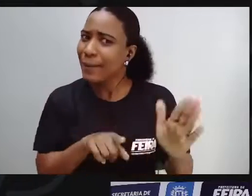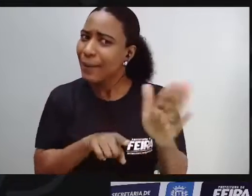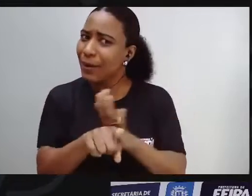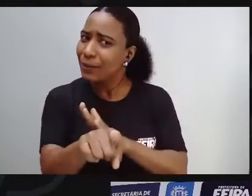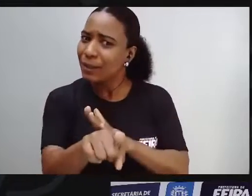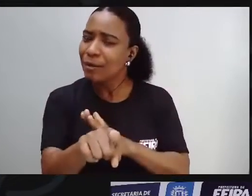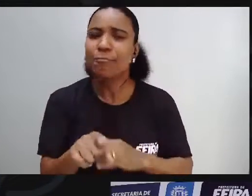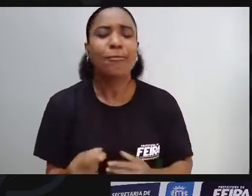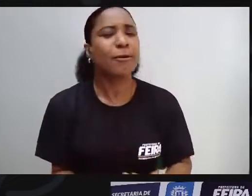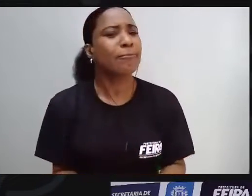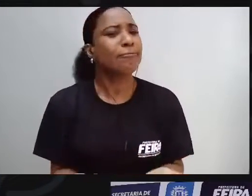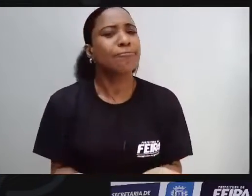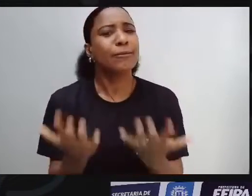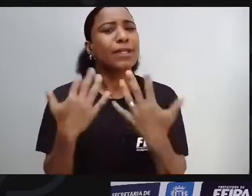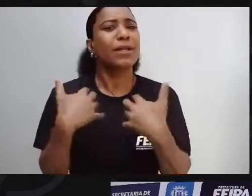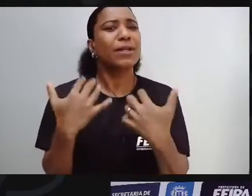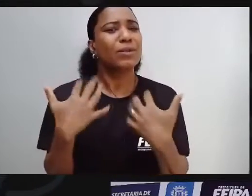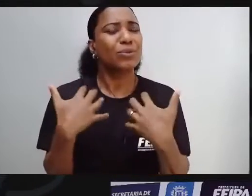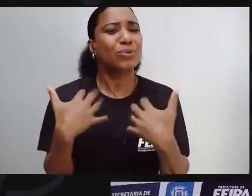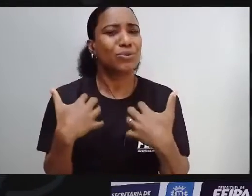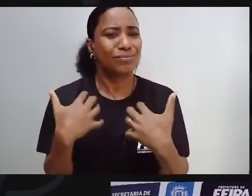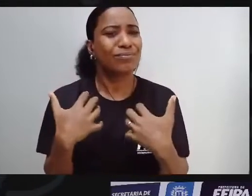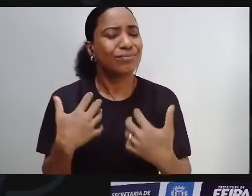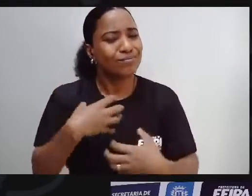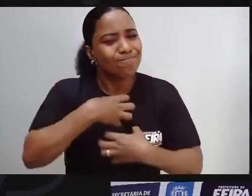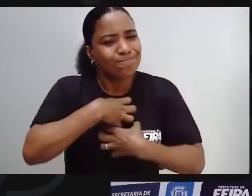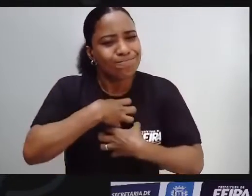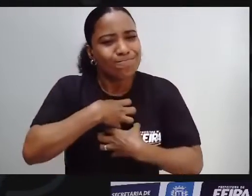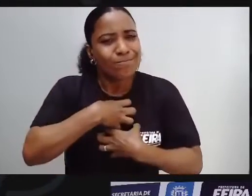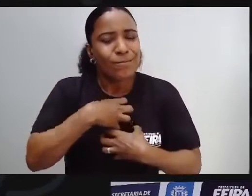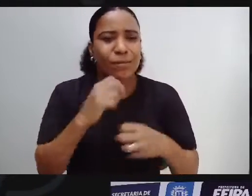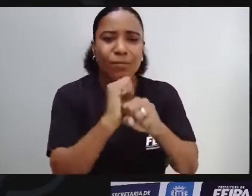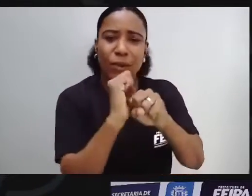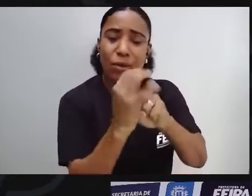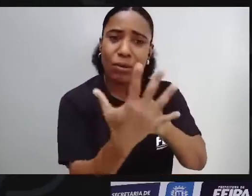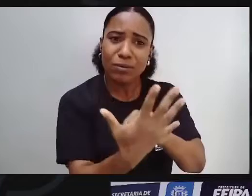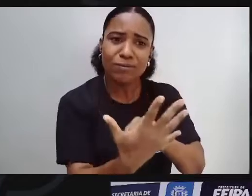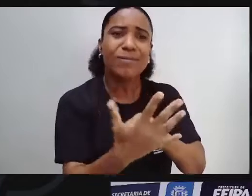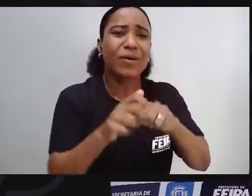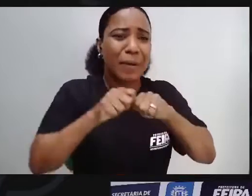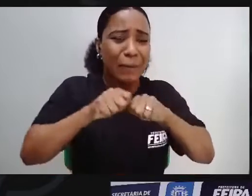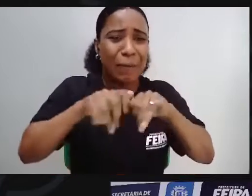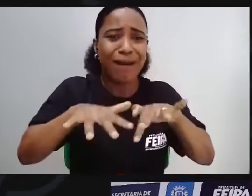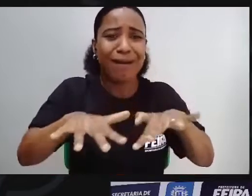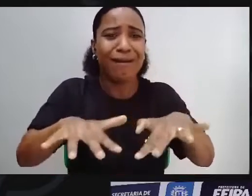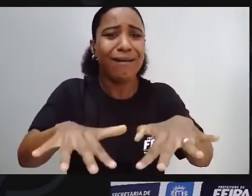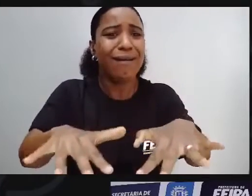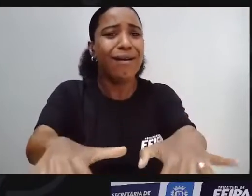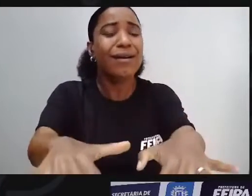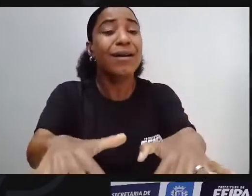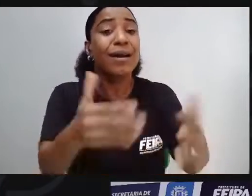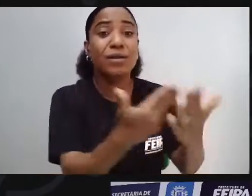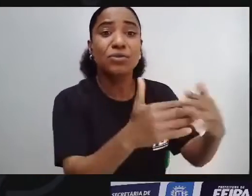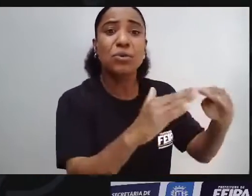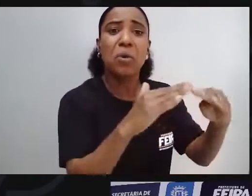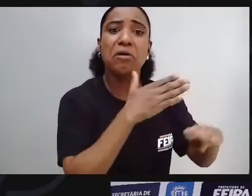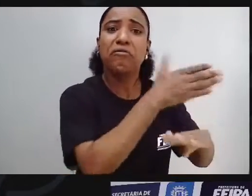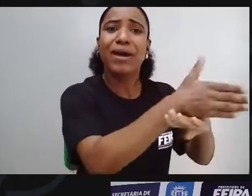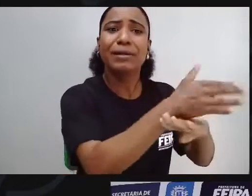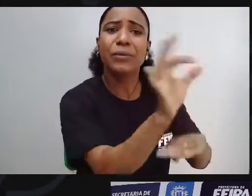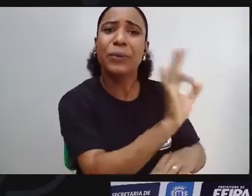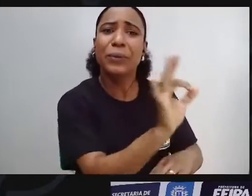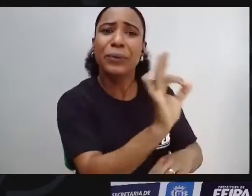sentido durante essa pandemia estando longe da sua escola